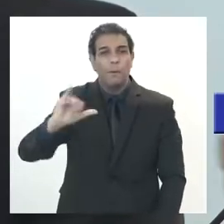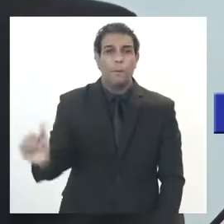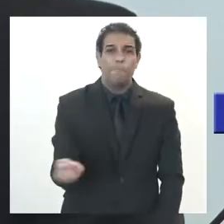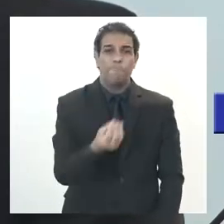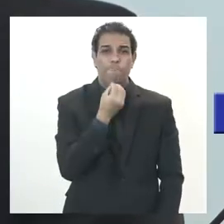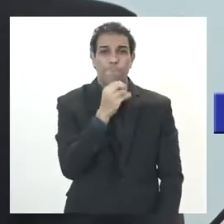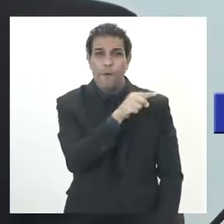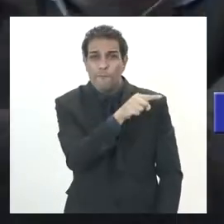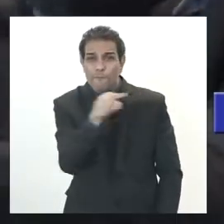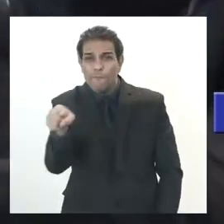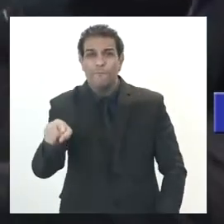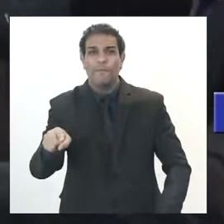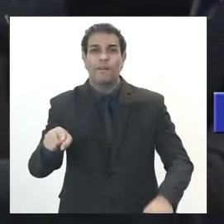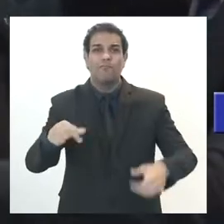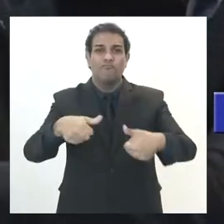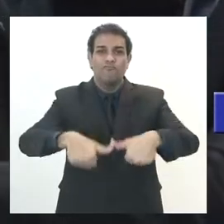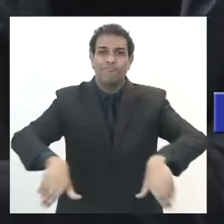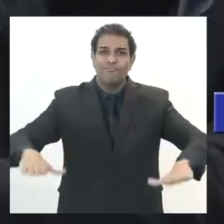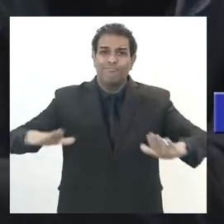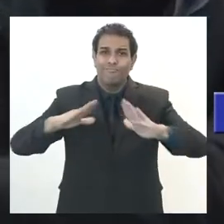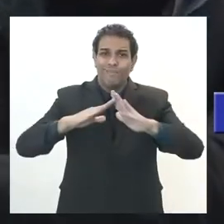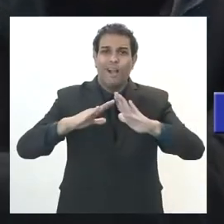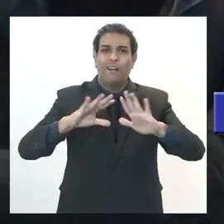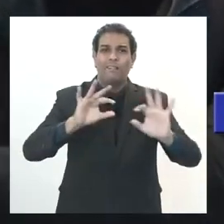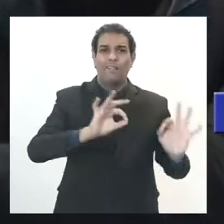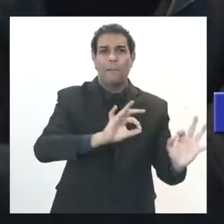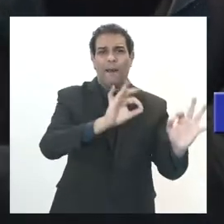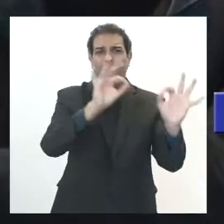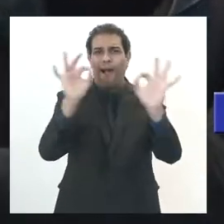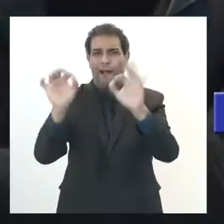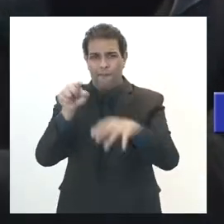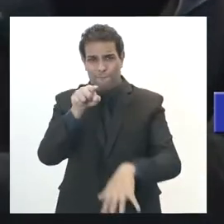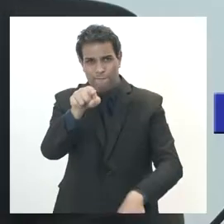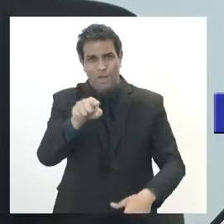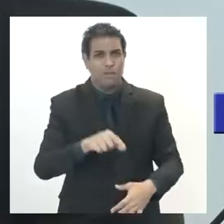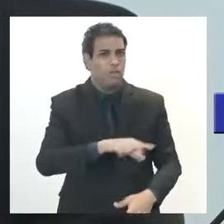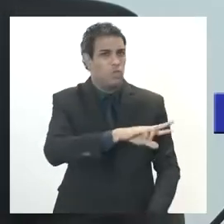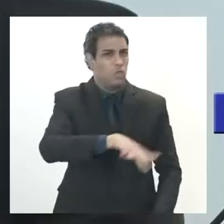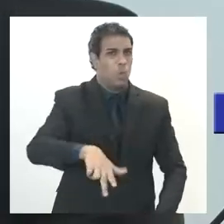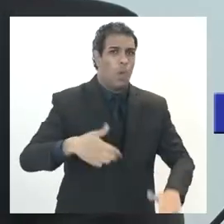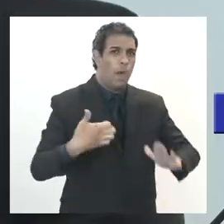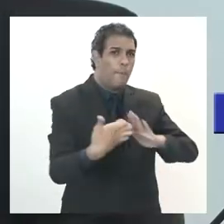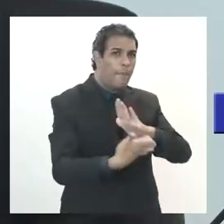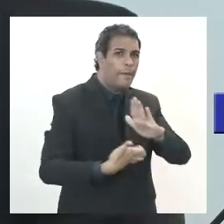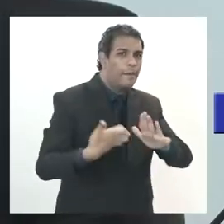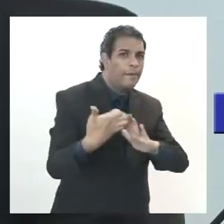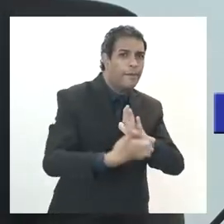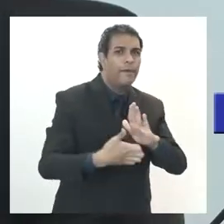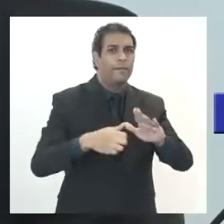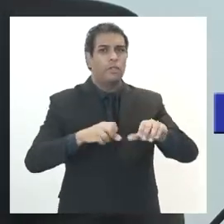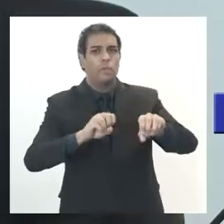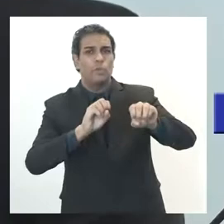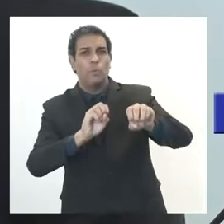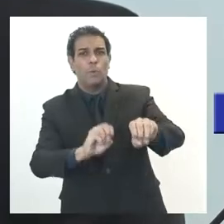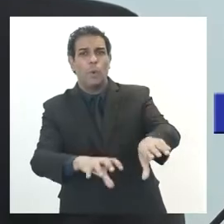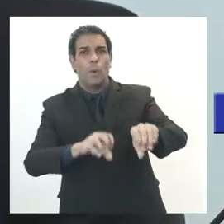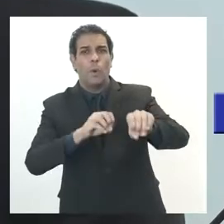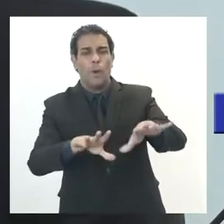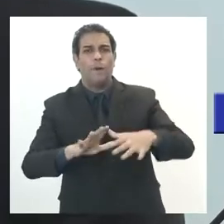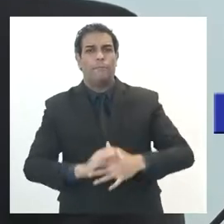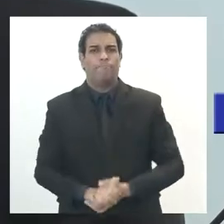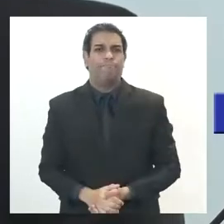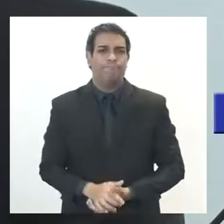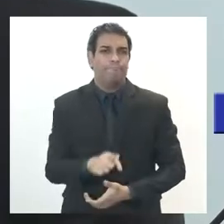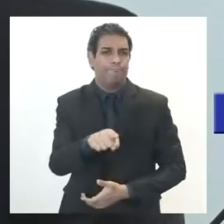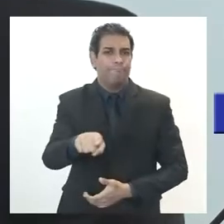dizer que você que tá em casa assistindo a gente agora né se você não é empresário né a educação se você